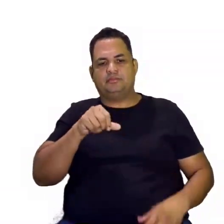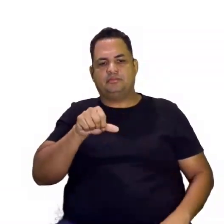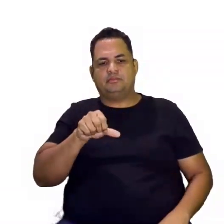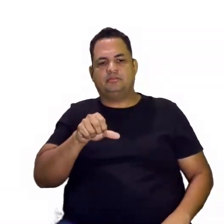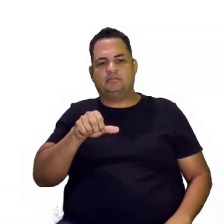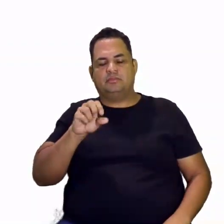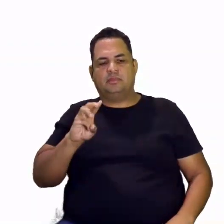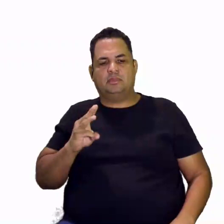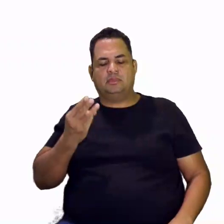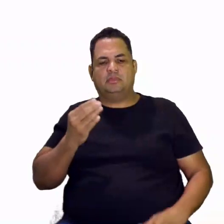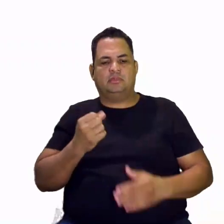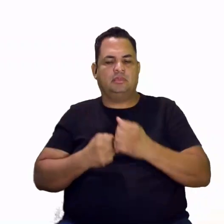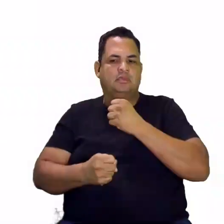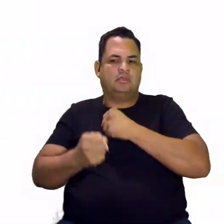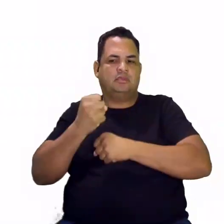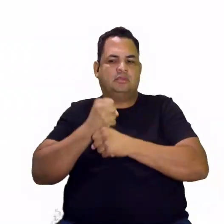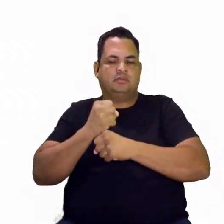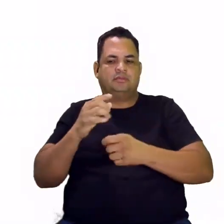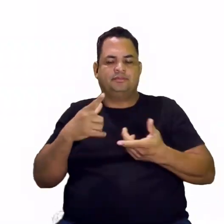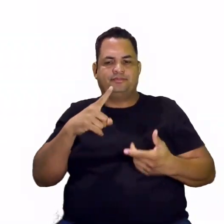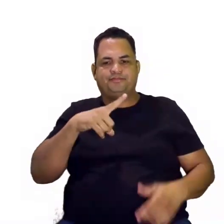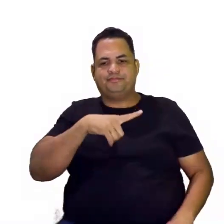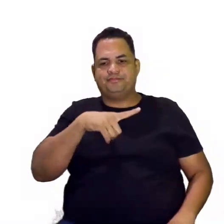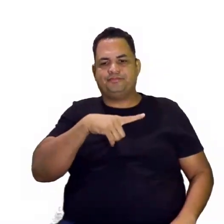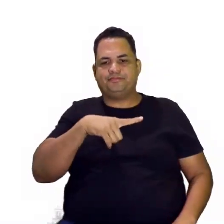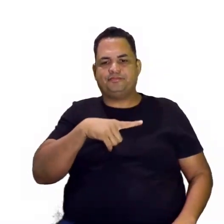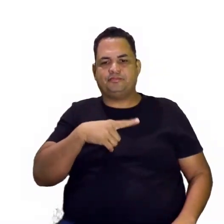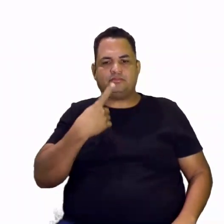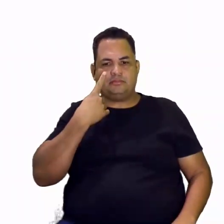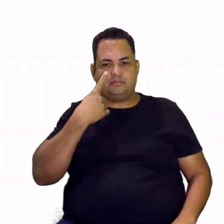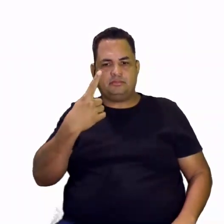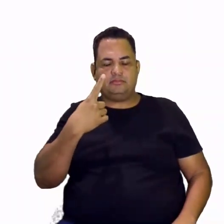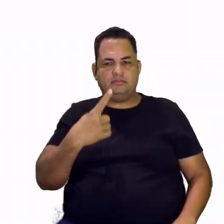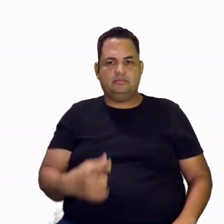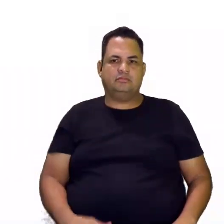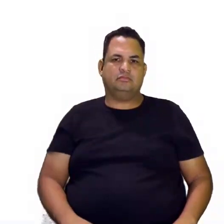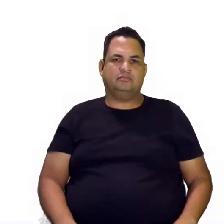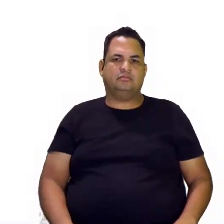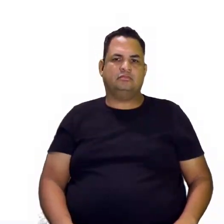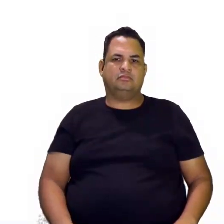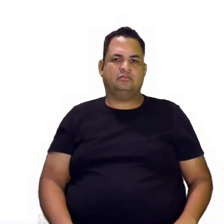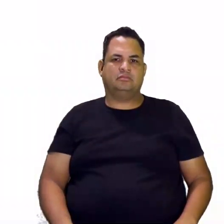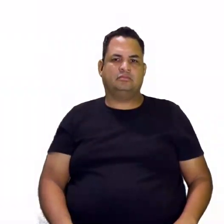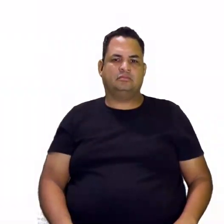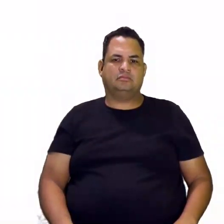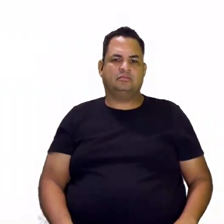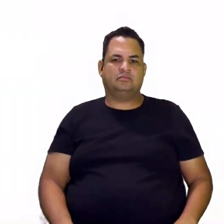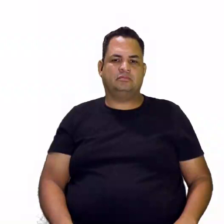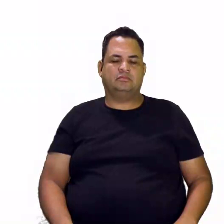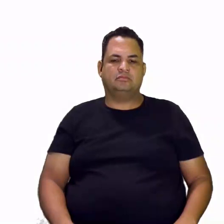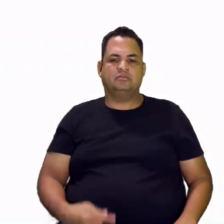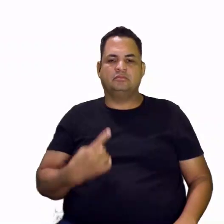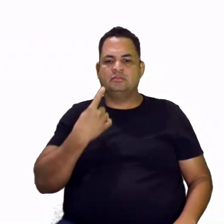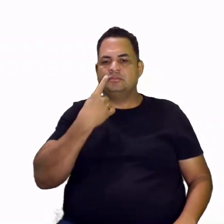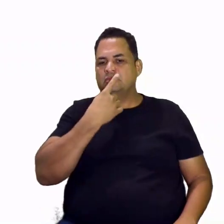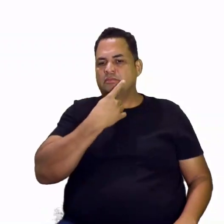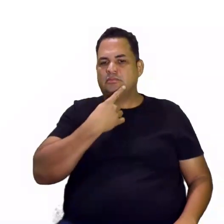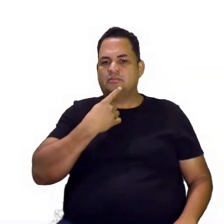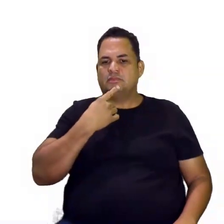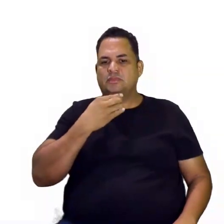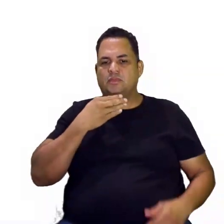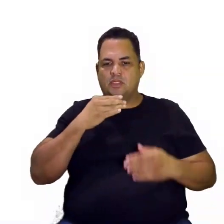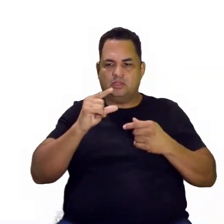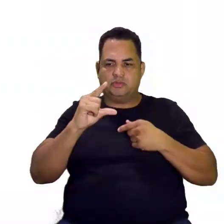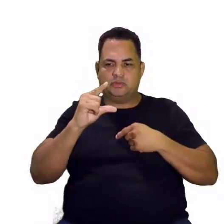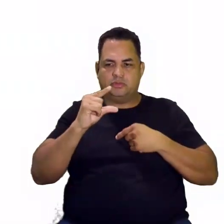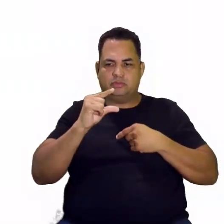3,9 milhões de anos atrás, e aí você ainda tem essa protuberância, né? E aí os dentes começam a